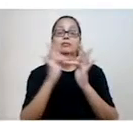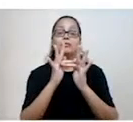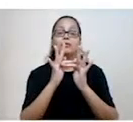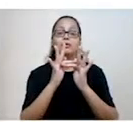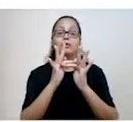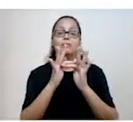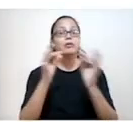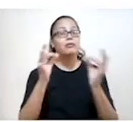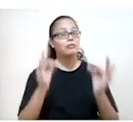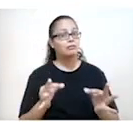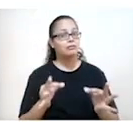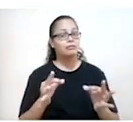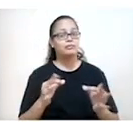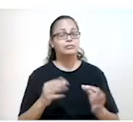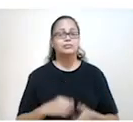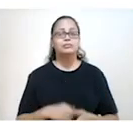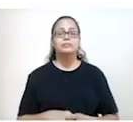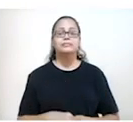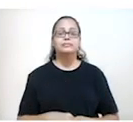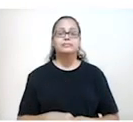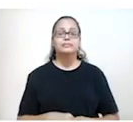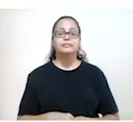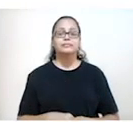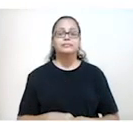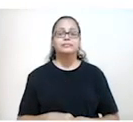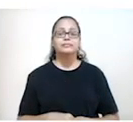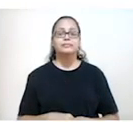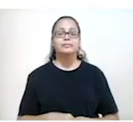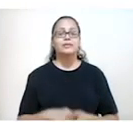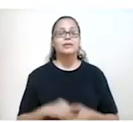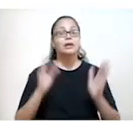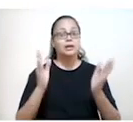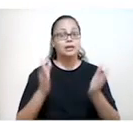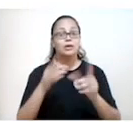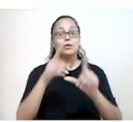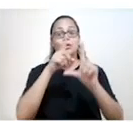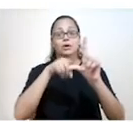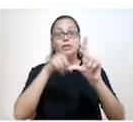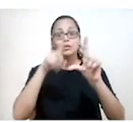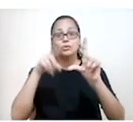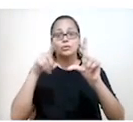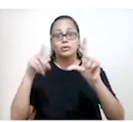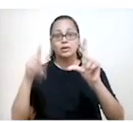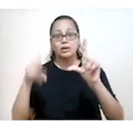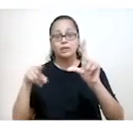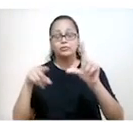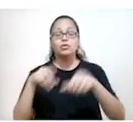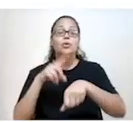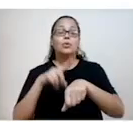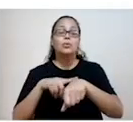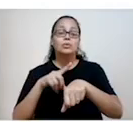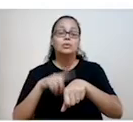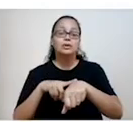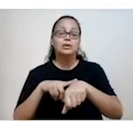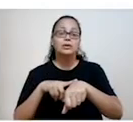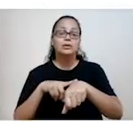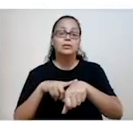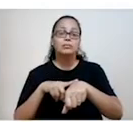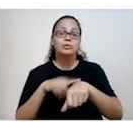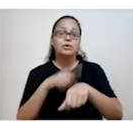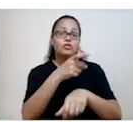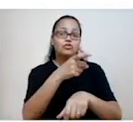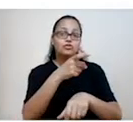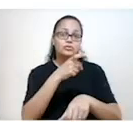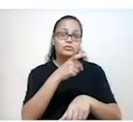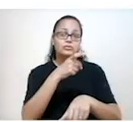aqui vai dar certo. E aqui é colocando no gráfico. Esse tempo aqui é o eixo